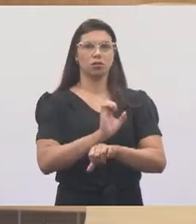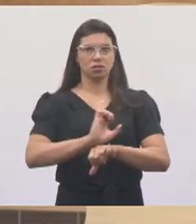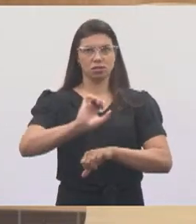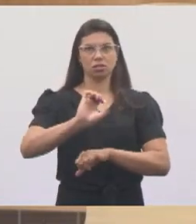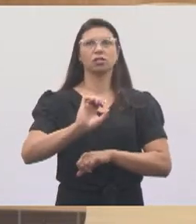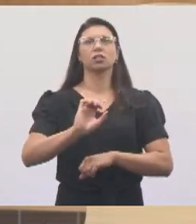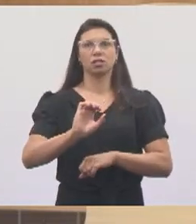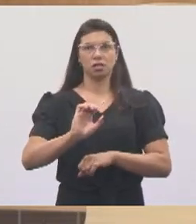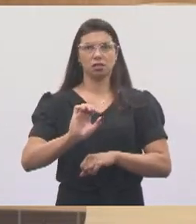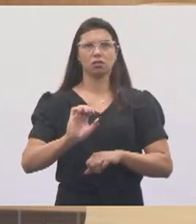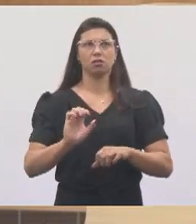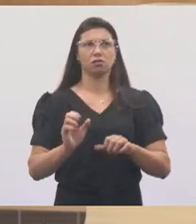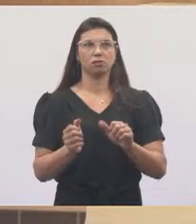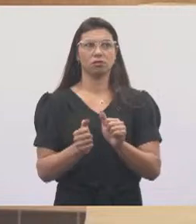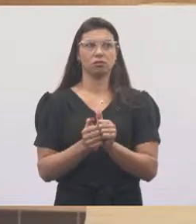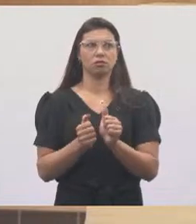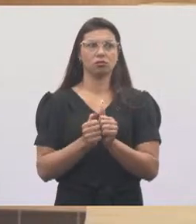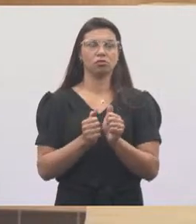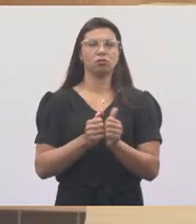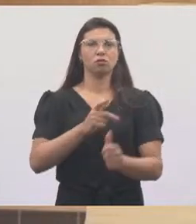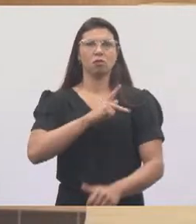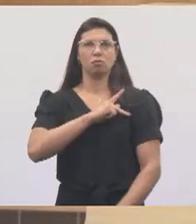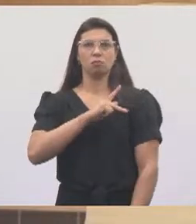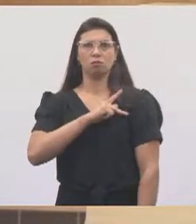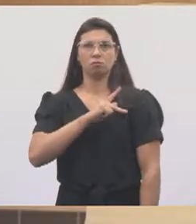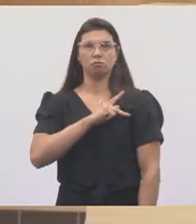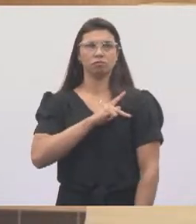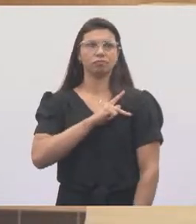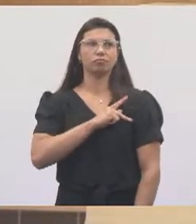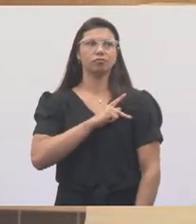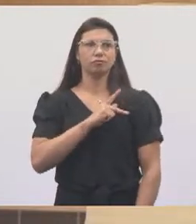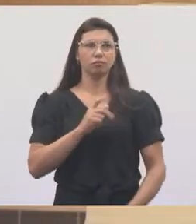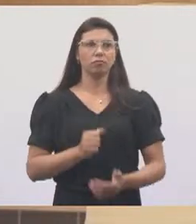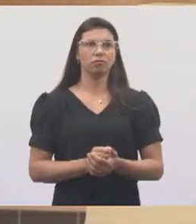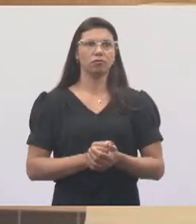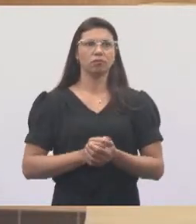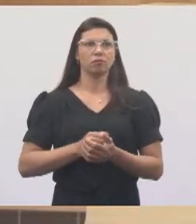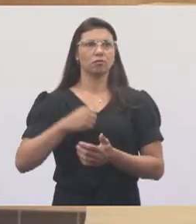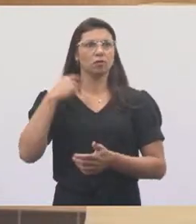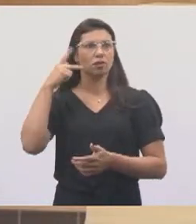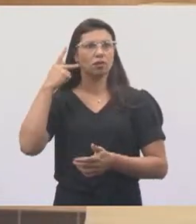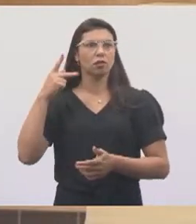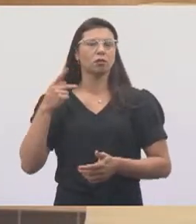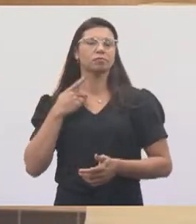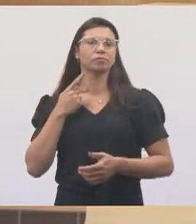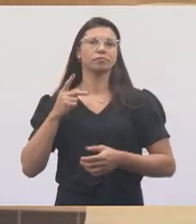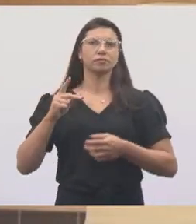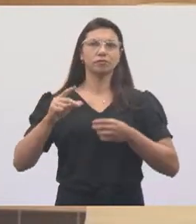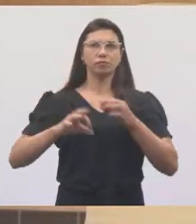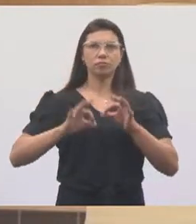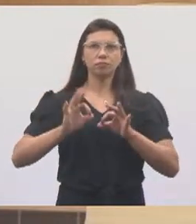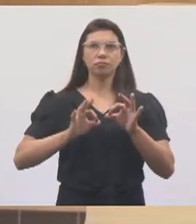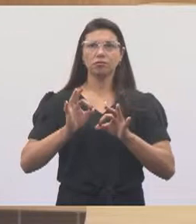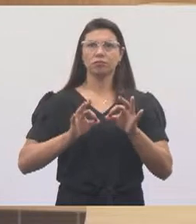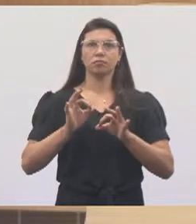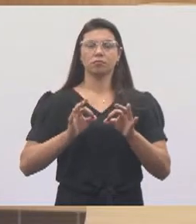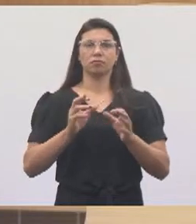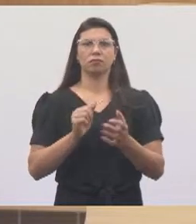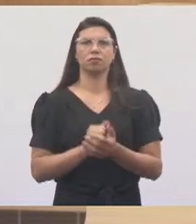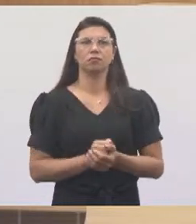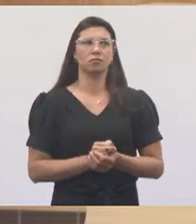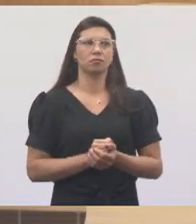2ª Promotoria de Justiça de Pindamonhangaba, bem como à 6ª Promotoria de Taubaté, sob a orientação